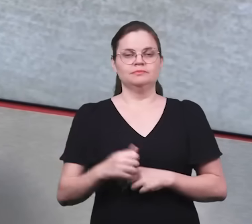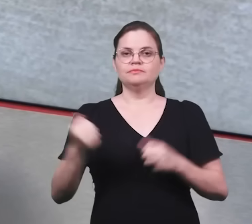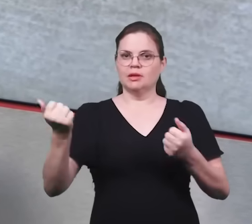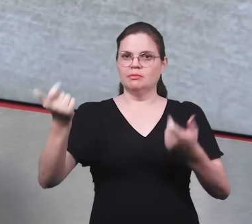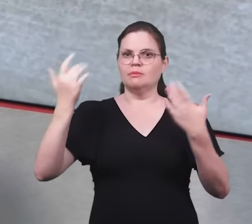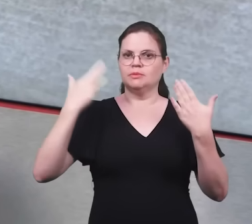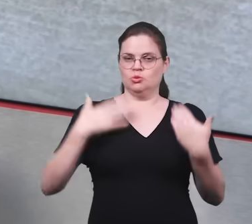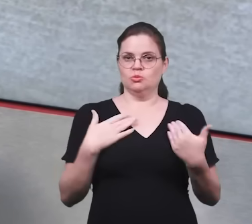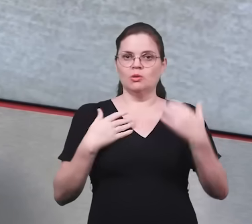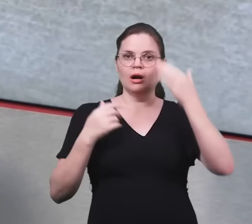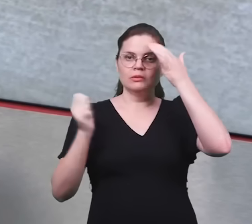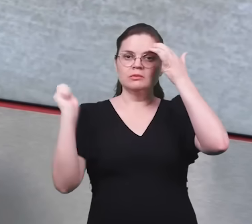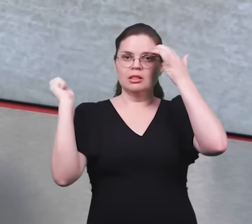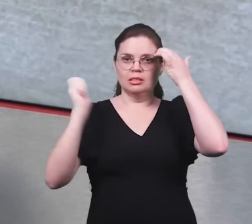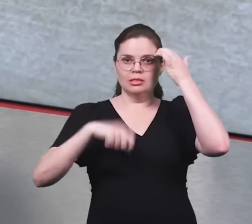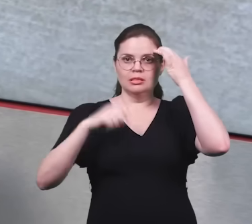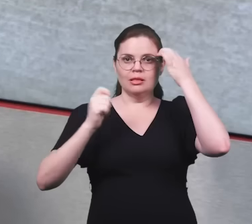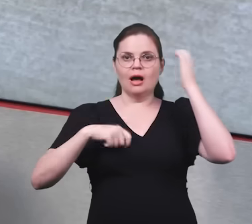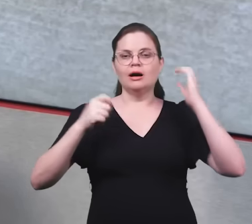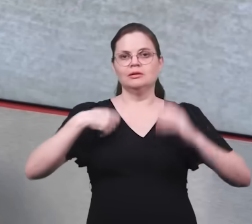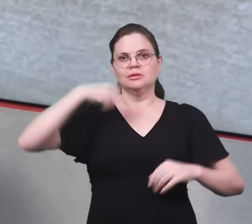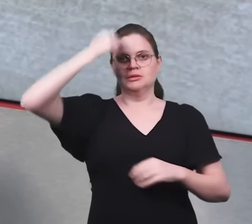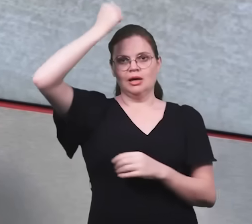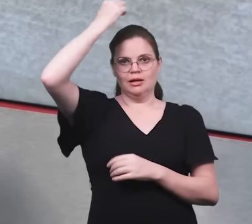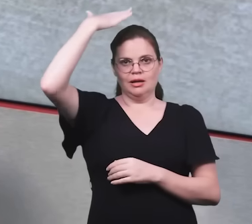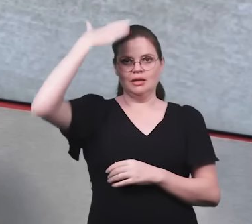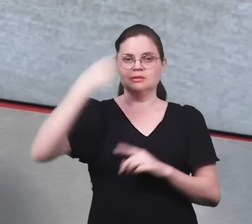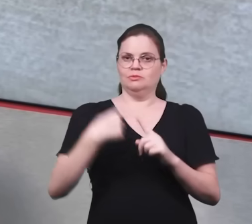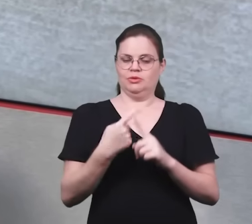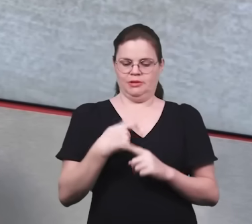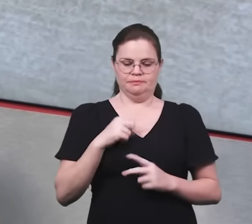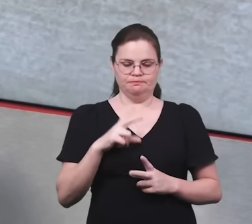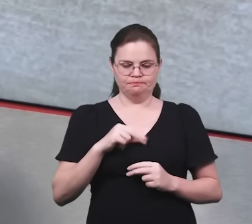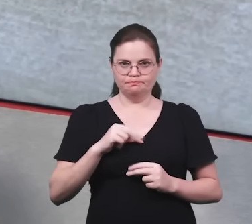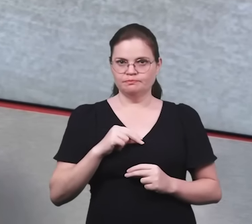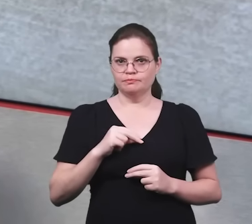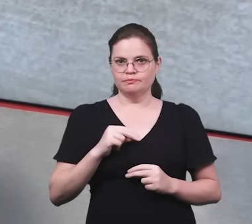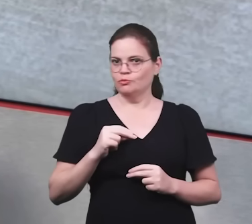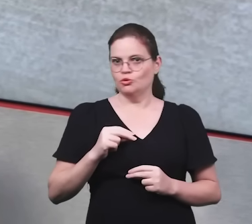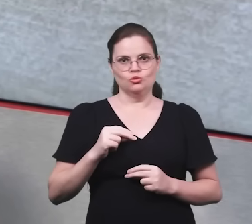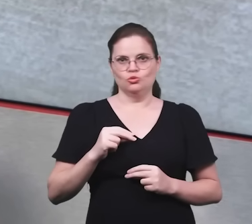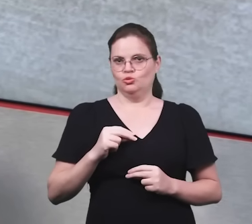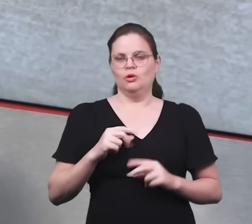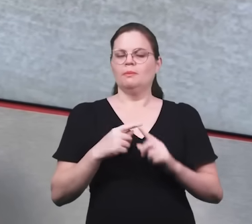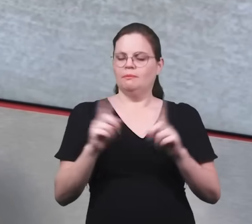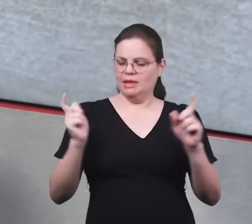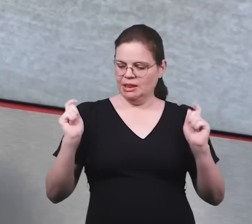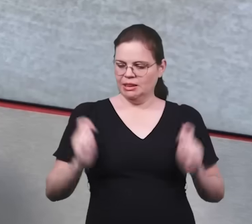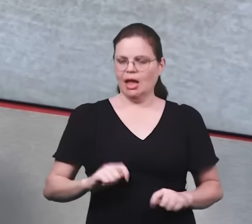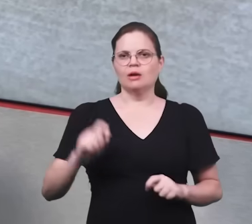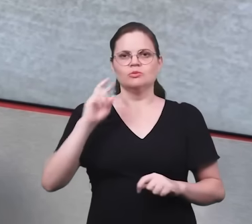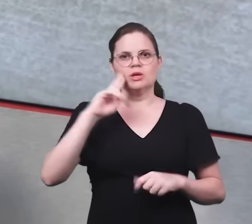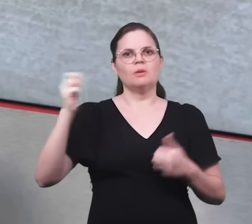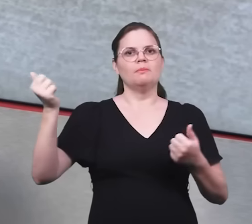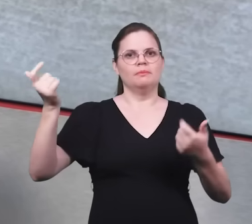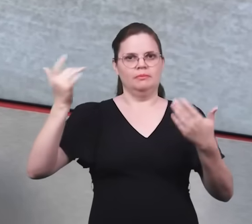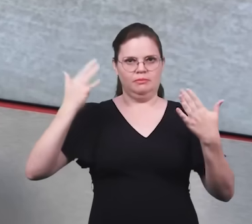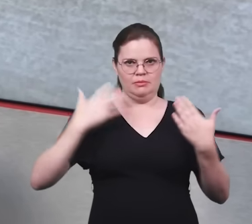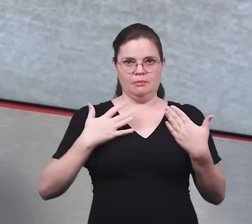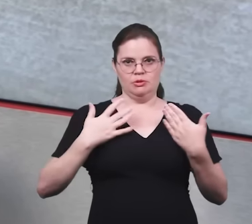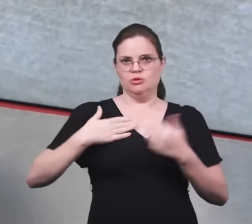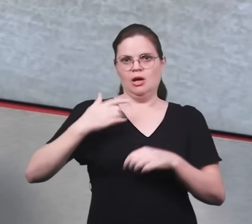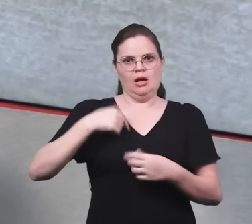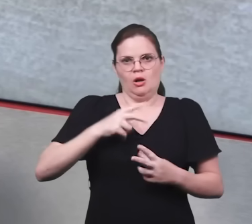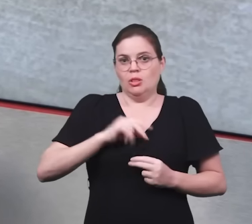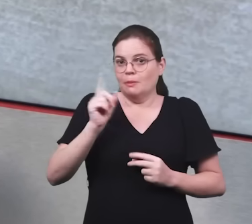dele, então dispensa esse favor não merecido. Isso é totalmente o contrário do que muitas vezes as pessoas pensam